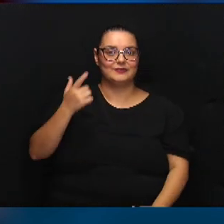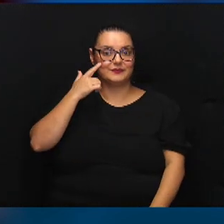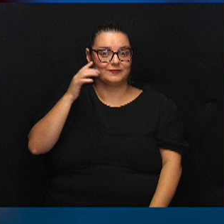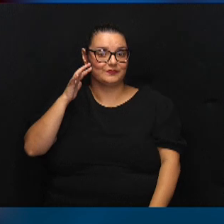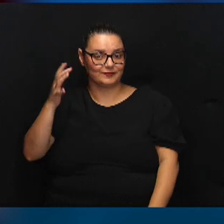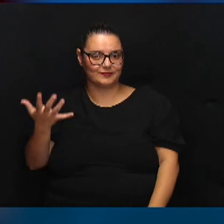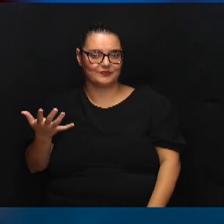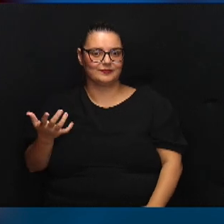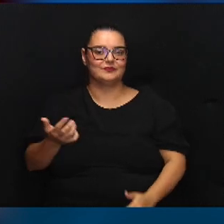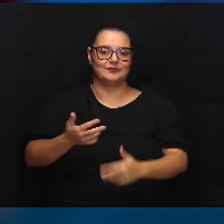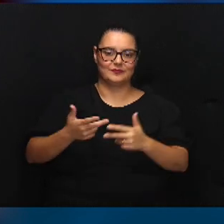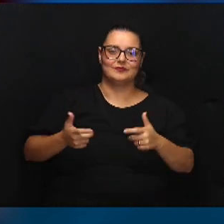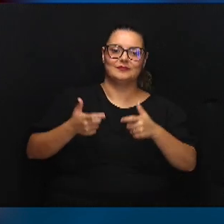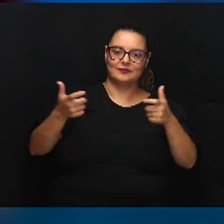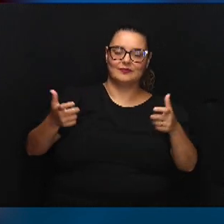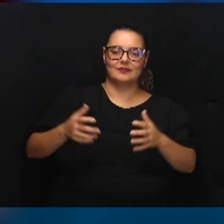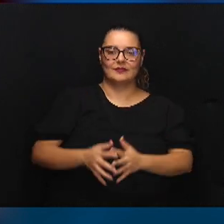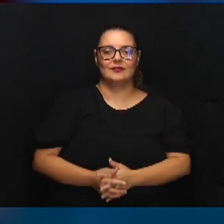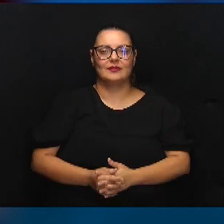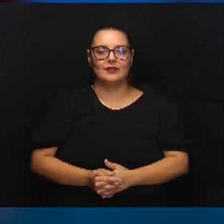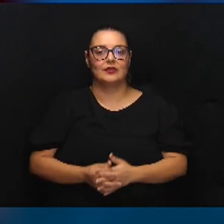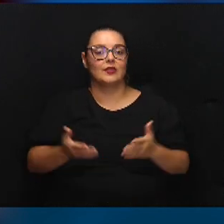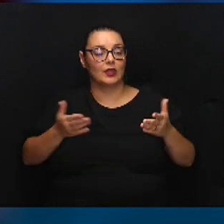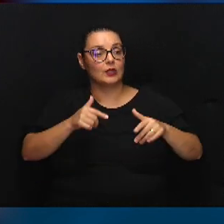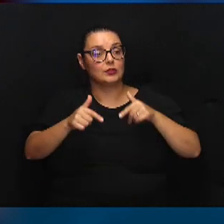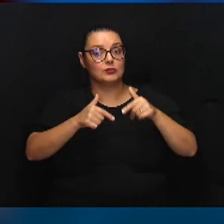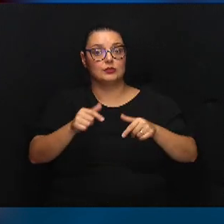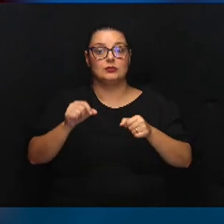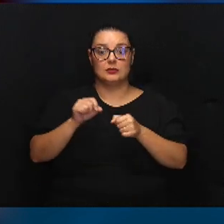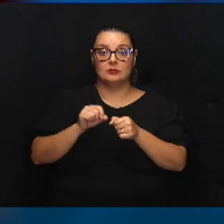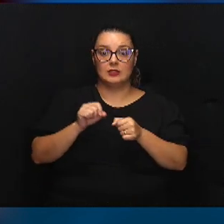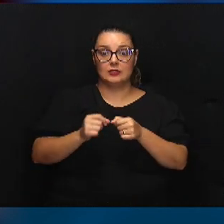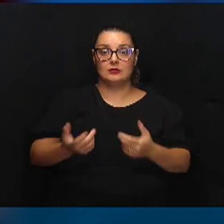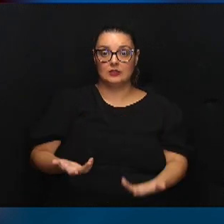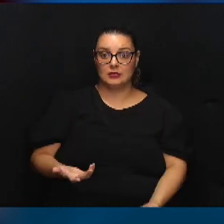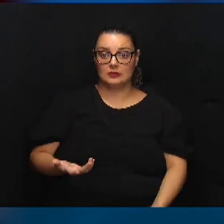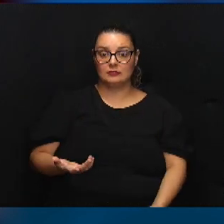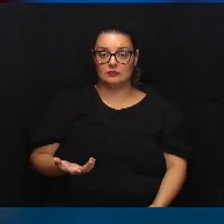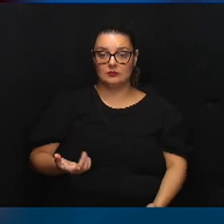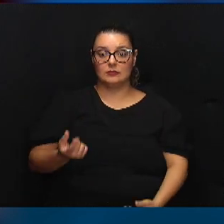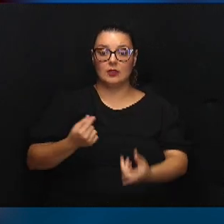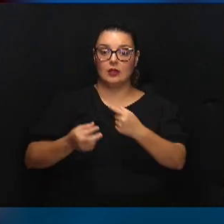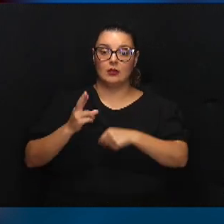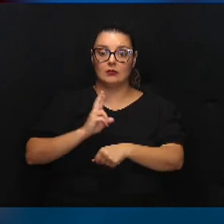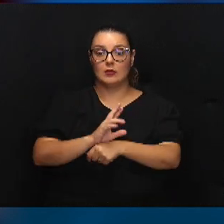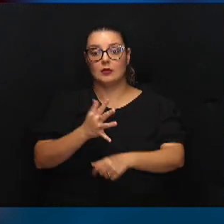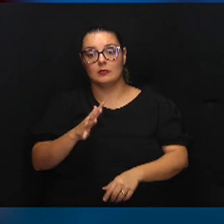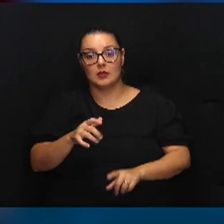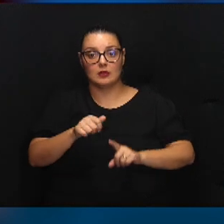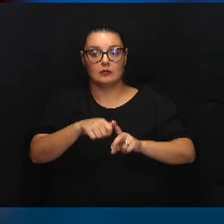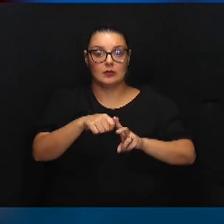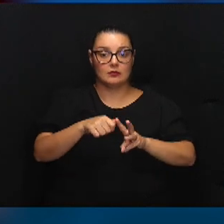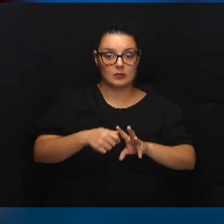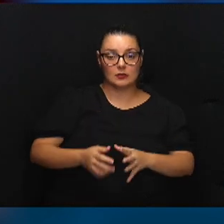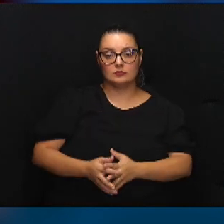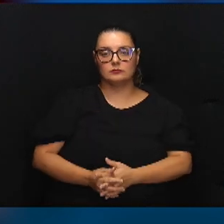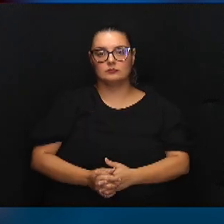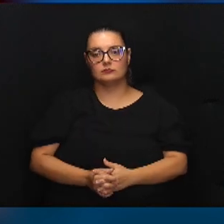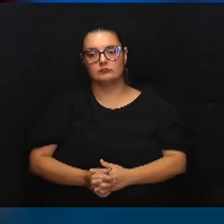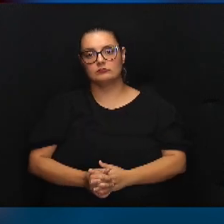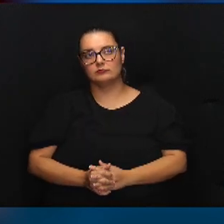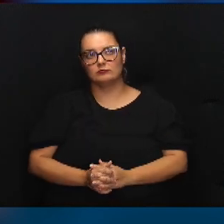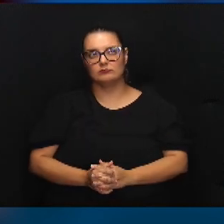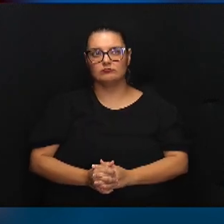em algo mais mesmo. Hoje o trabalho que você faz dá um rendimento médio de quanto mensal?